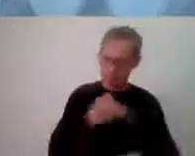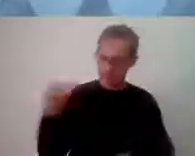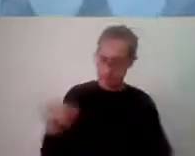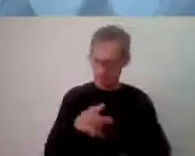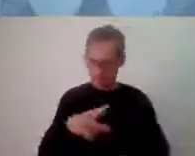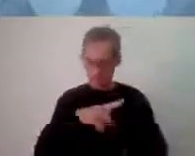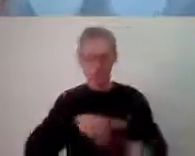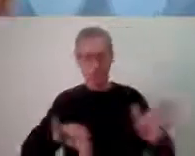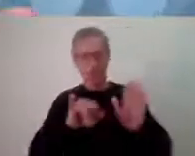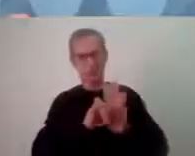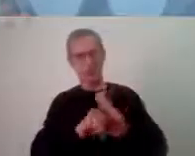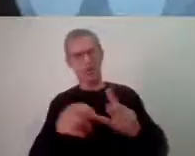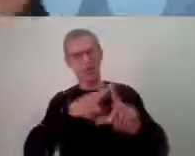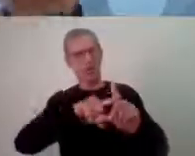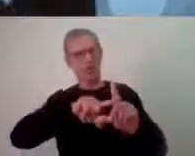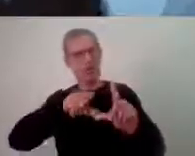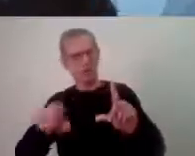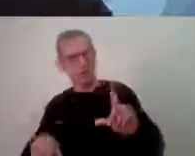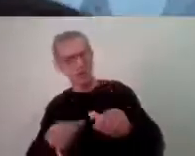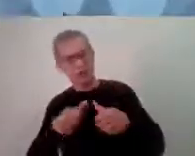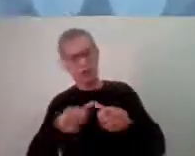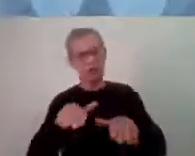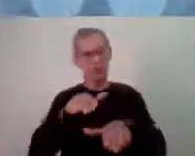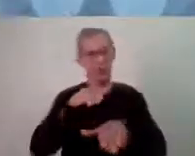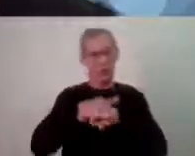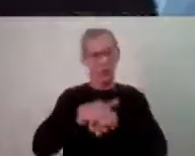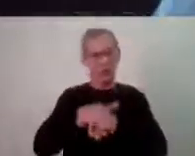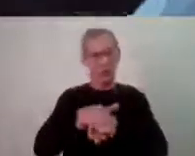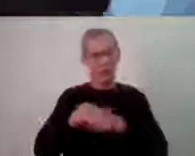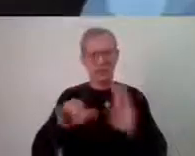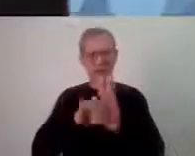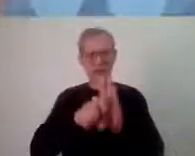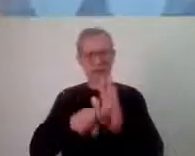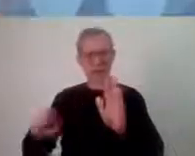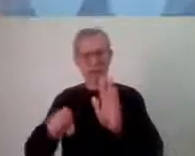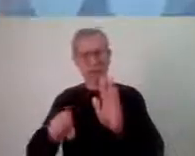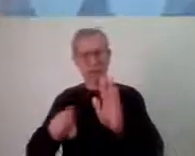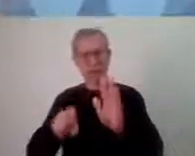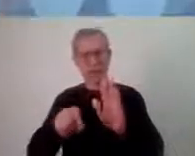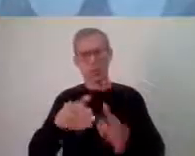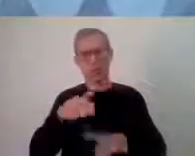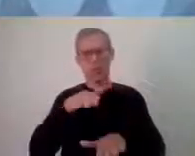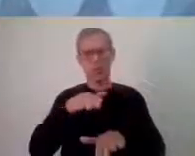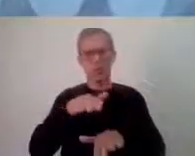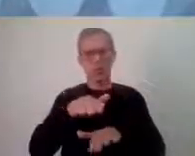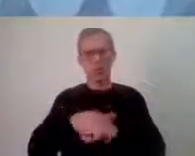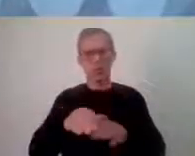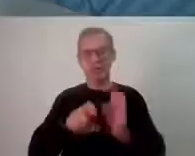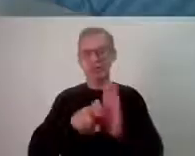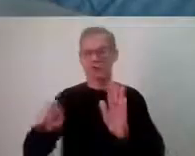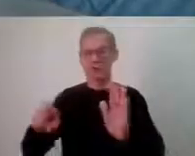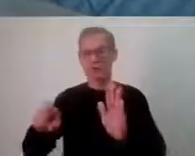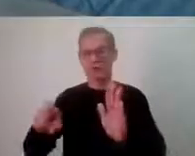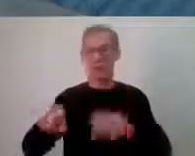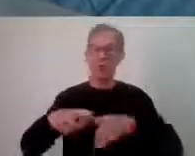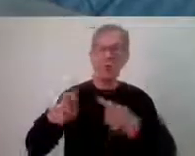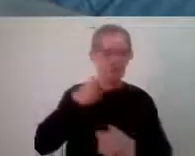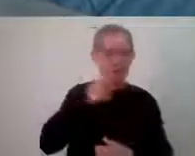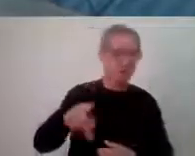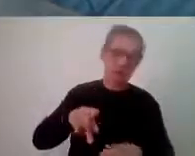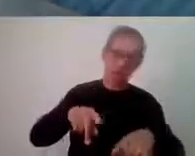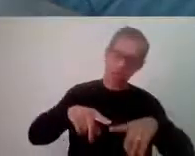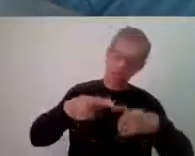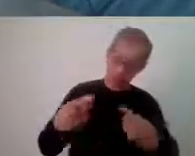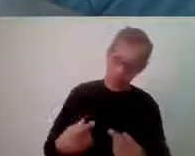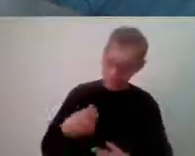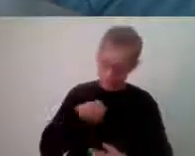você determinar se a curva ela está abaixo do eixo x ou acima do eixo x. Ah, professora, então,